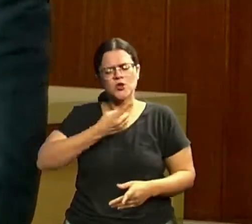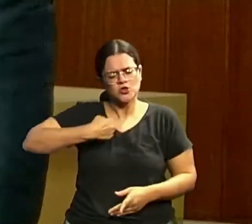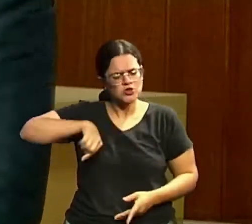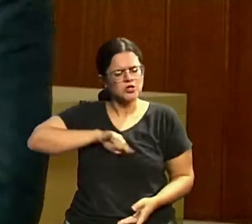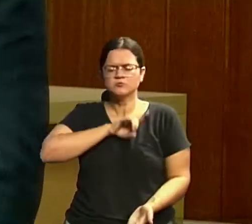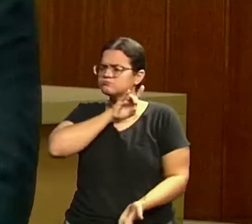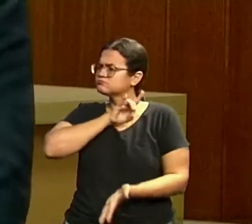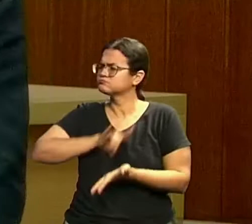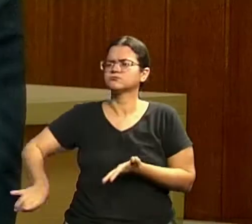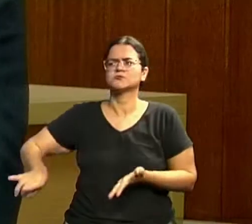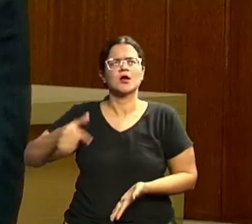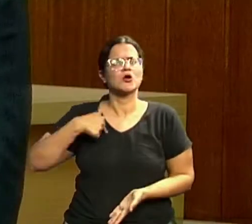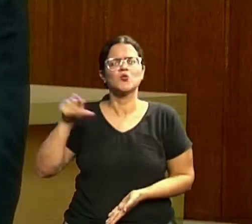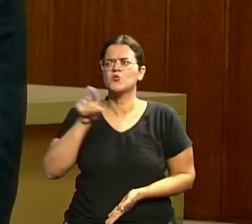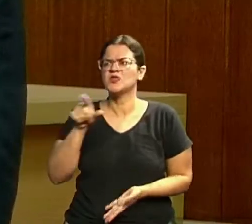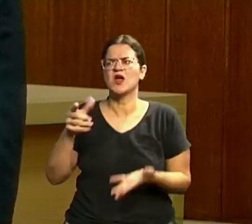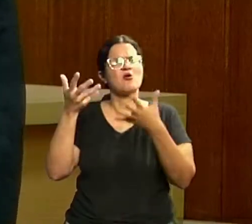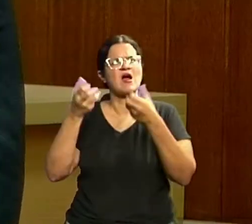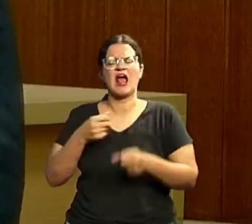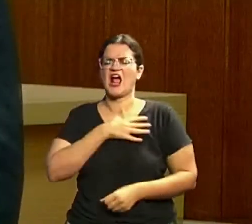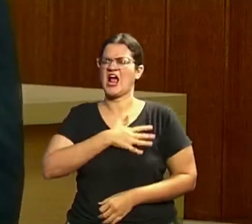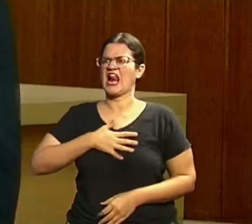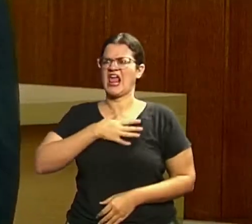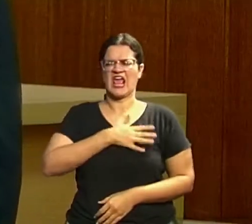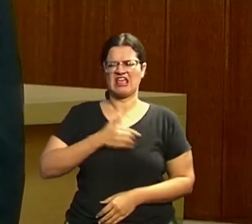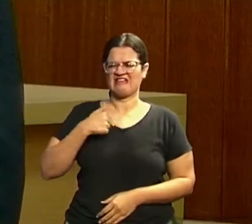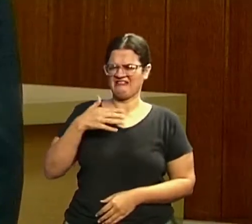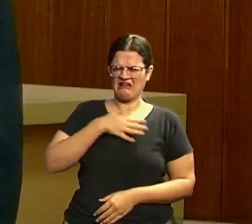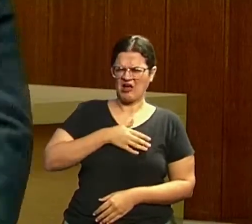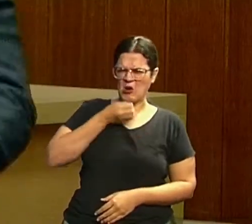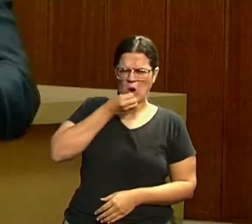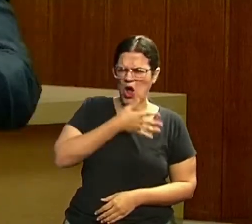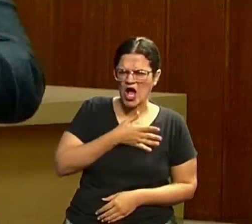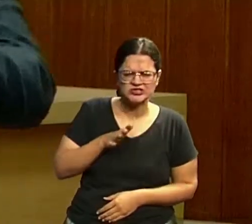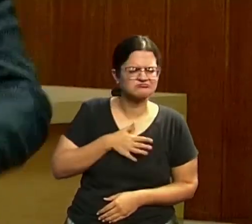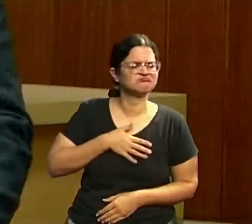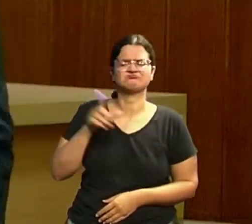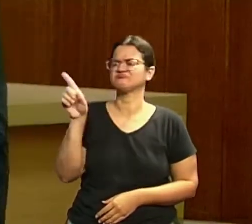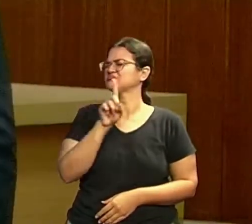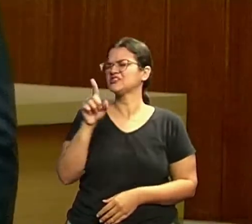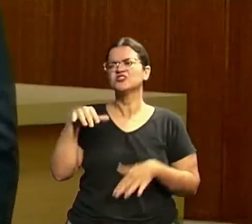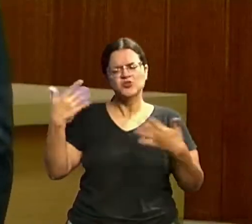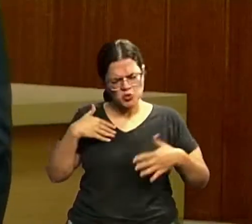nosso desagravo a essa atitude, né? E quero